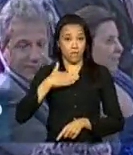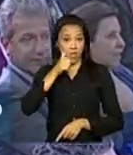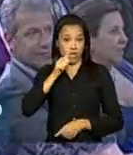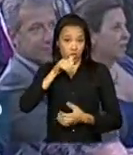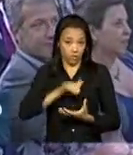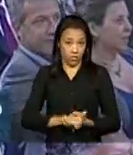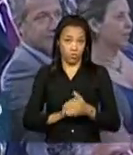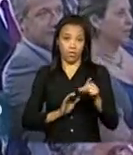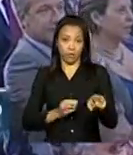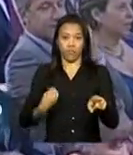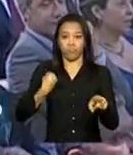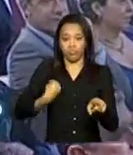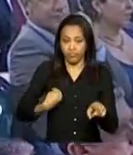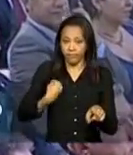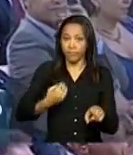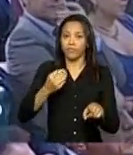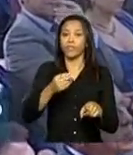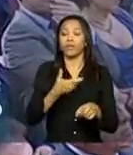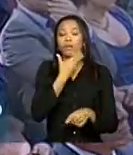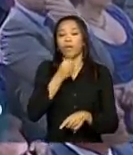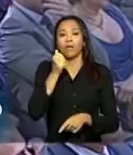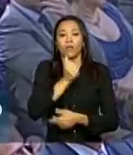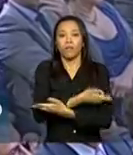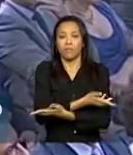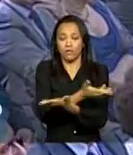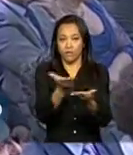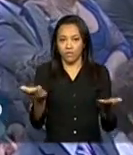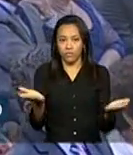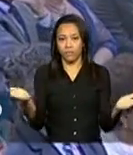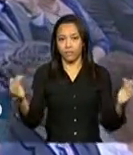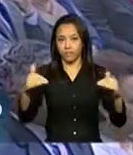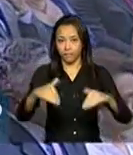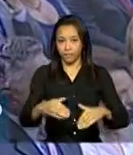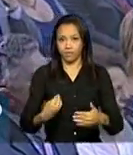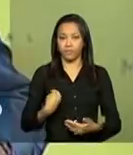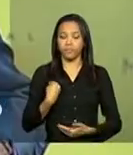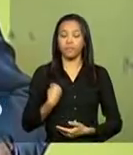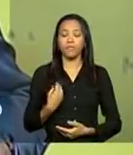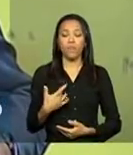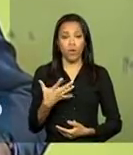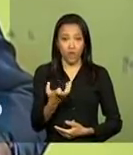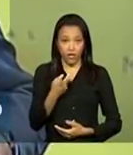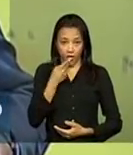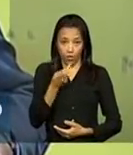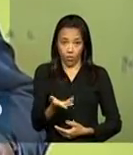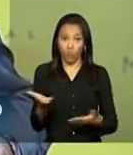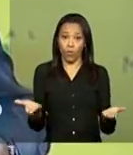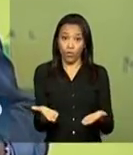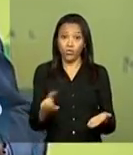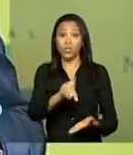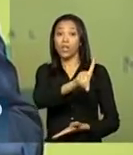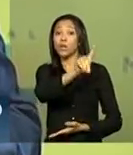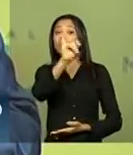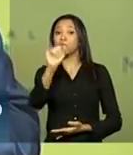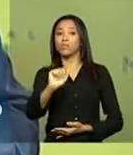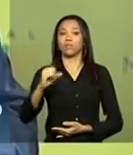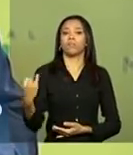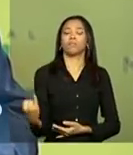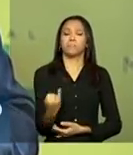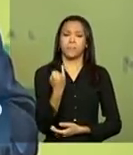presente, senhoras e senhores. Queria dizer que hoje é um dia importante,